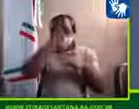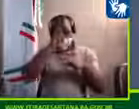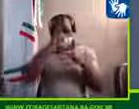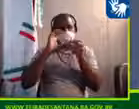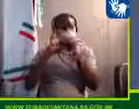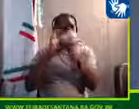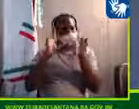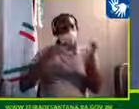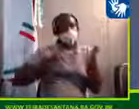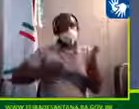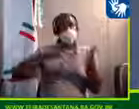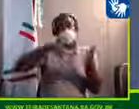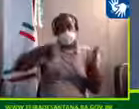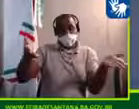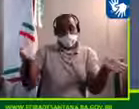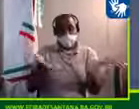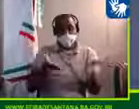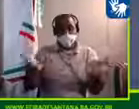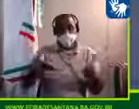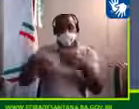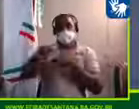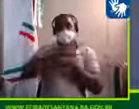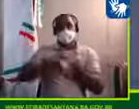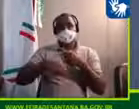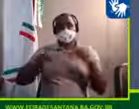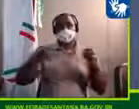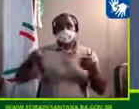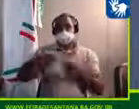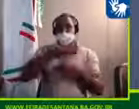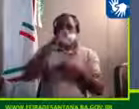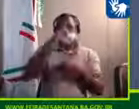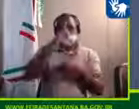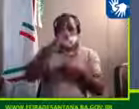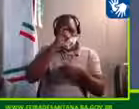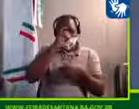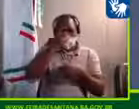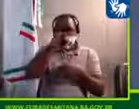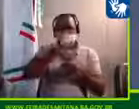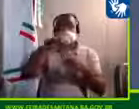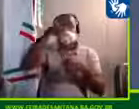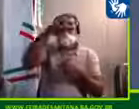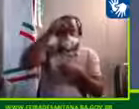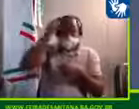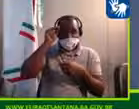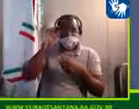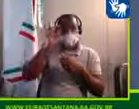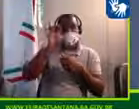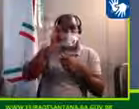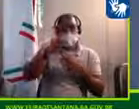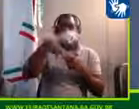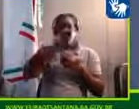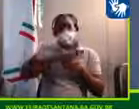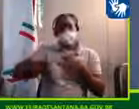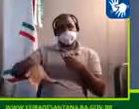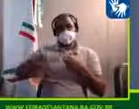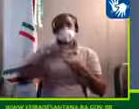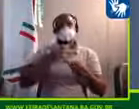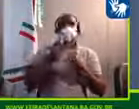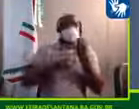campanha. Hoje, no hospital de campanha da Prefeitura de Feira de Santana, nós